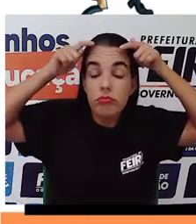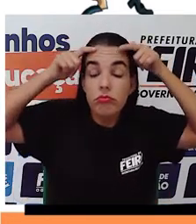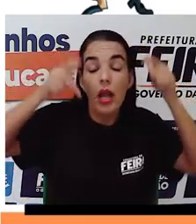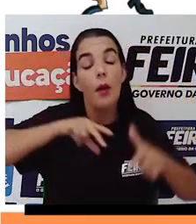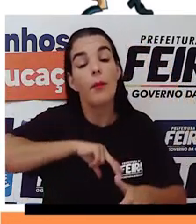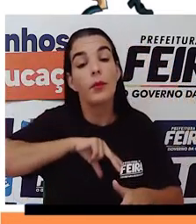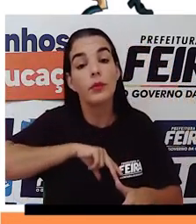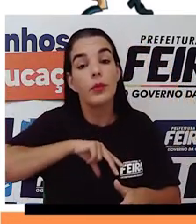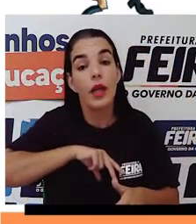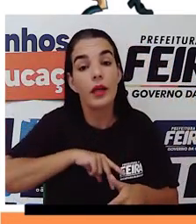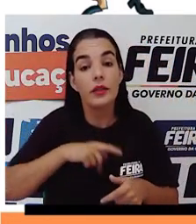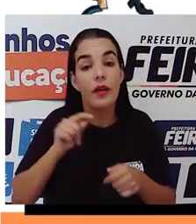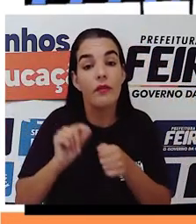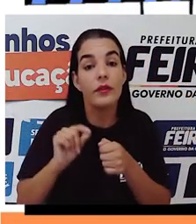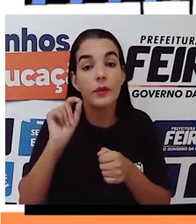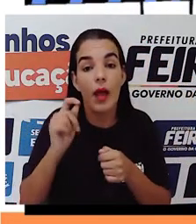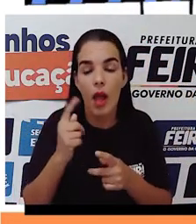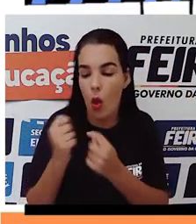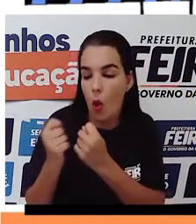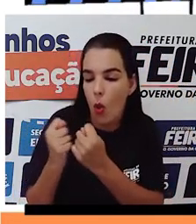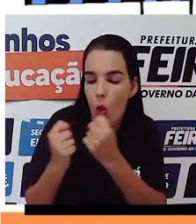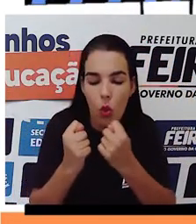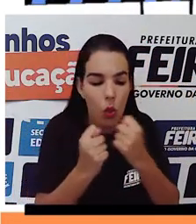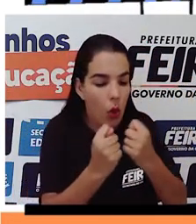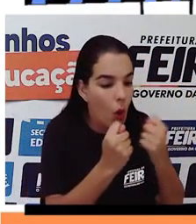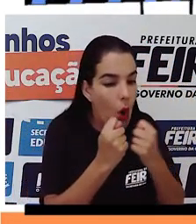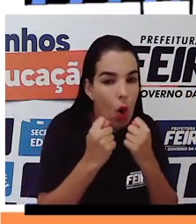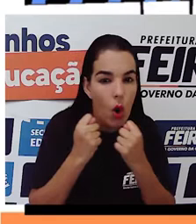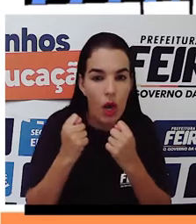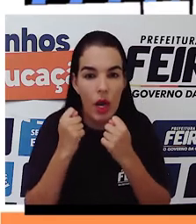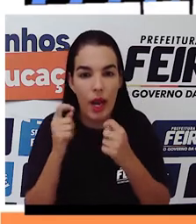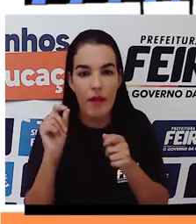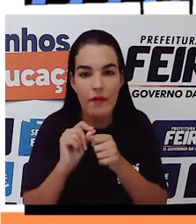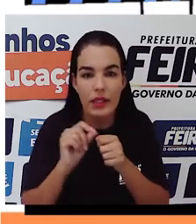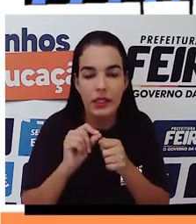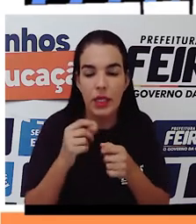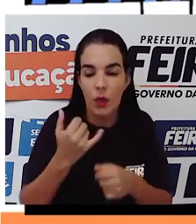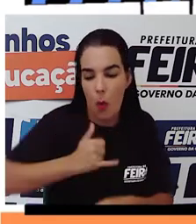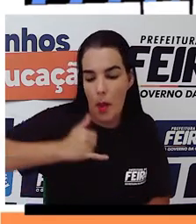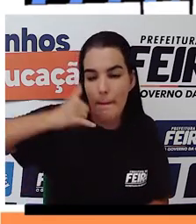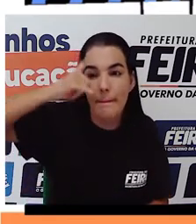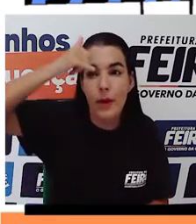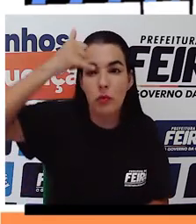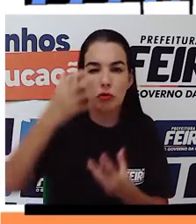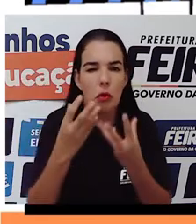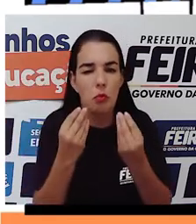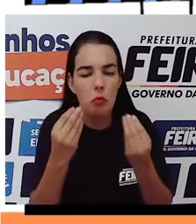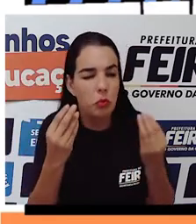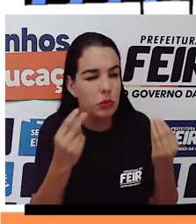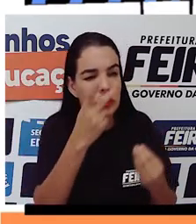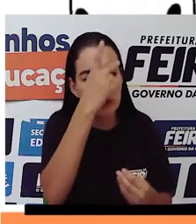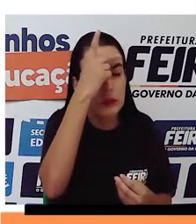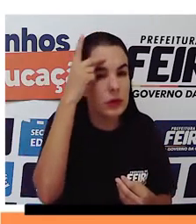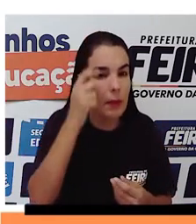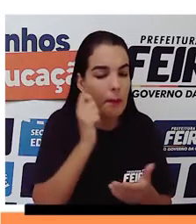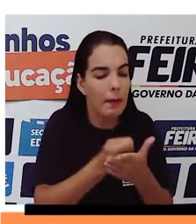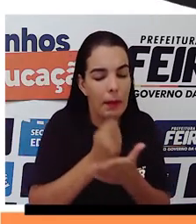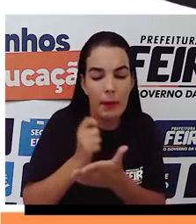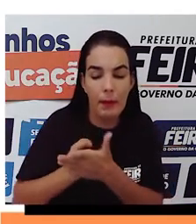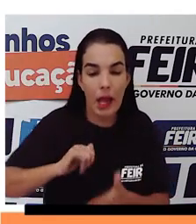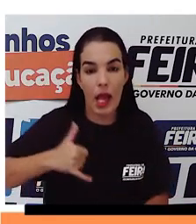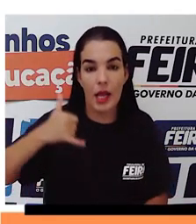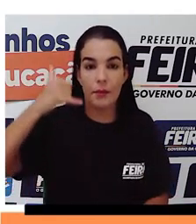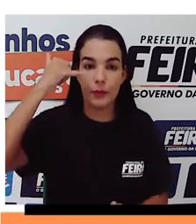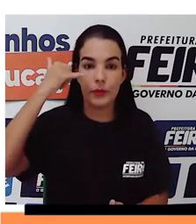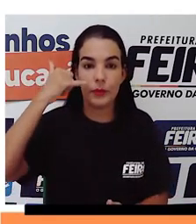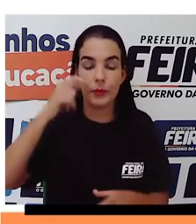a fiscalização na colônia, provocando o descontentamento de boa parte dos colonos que aqui viviam.